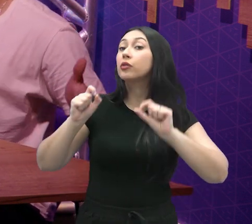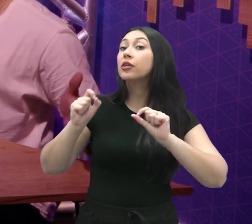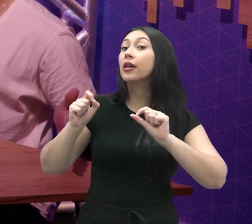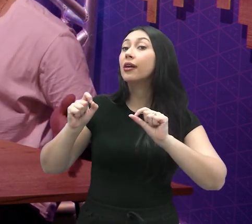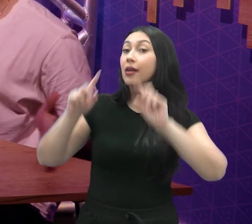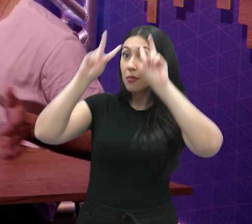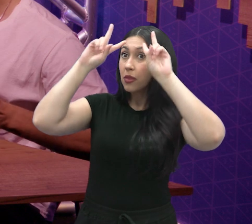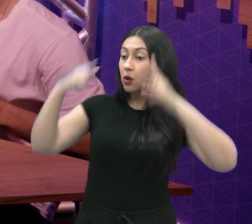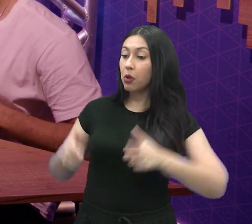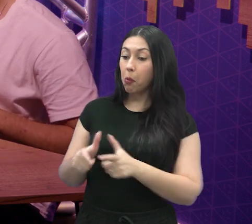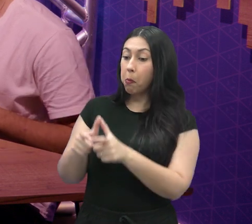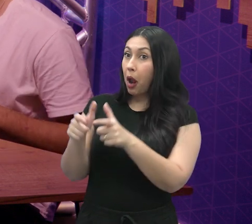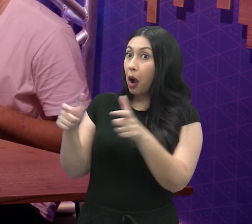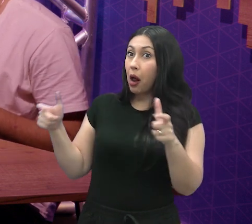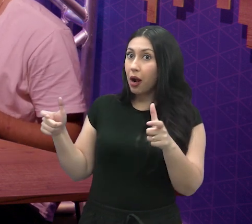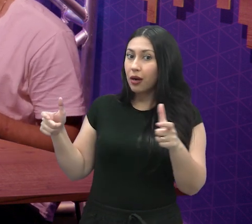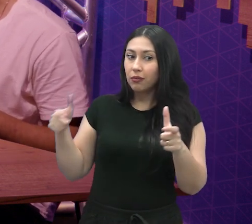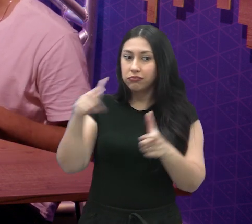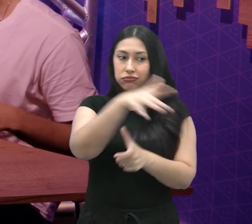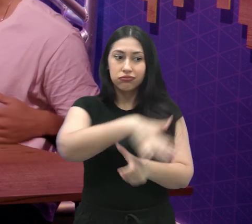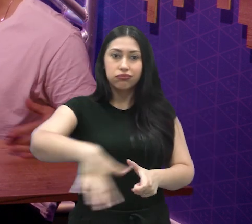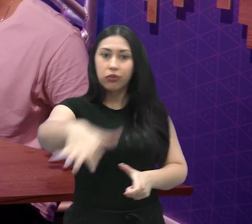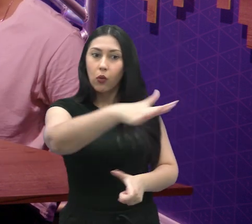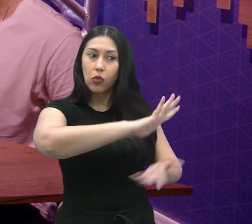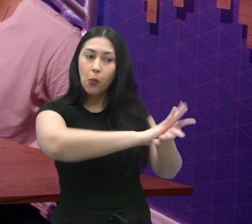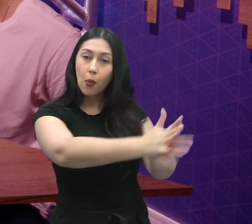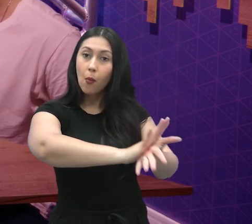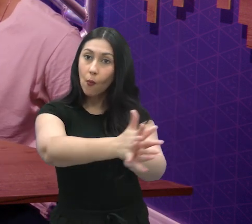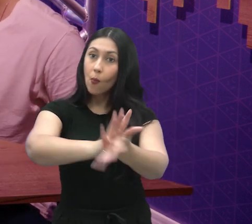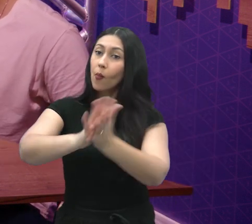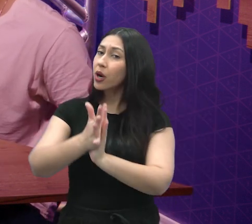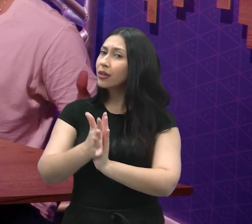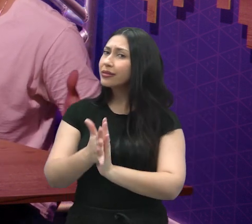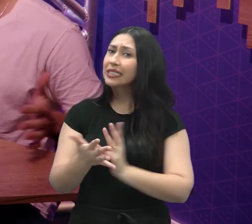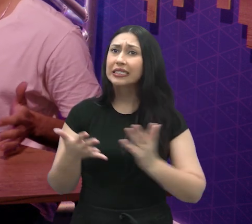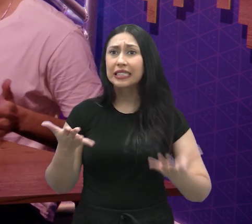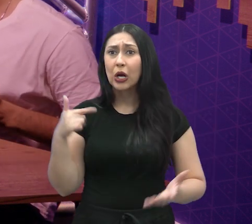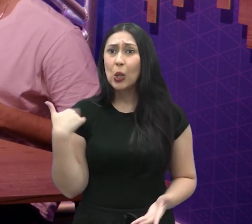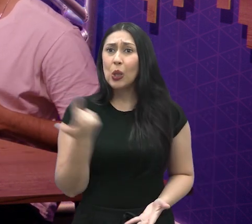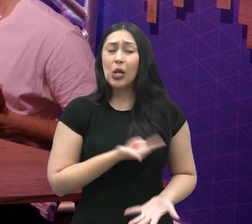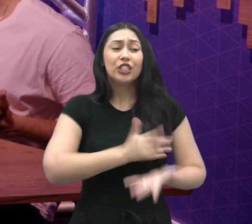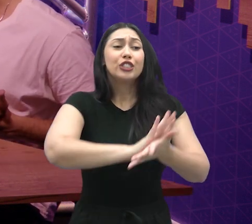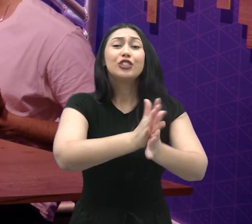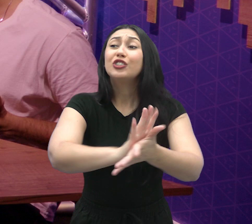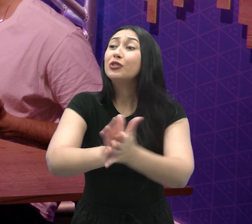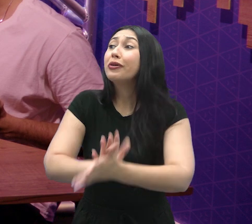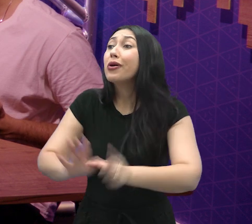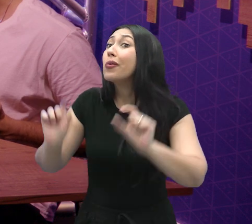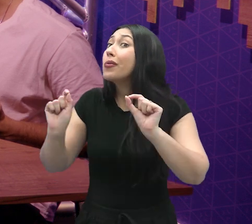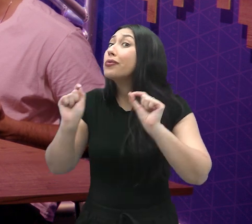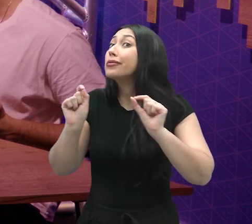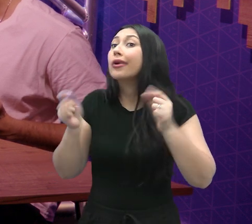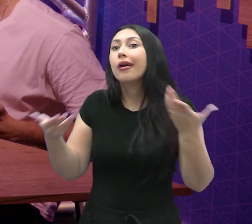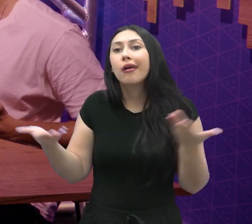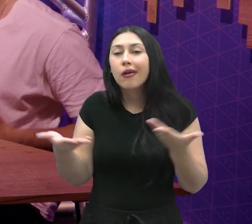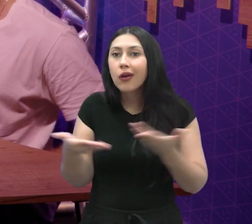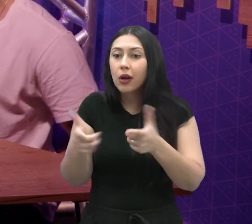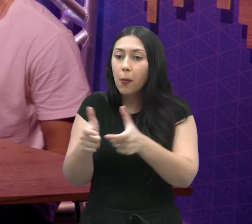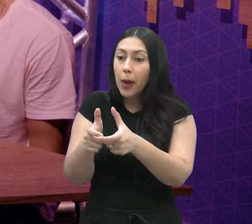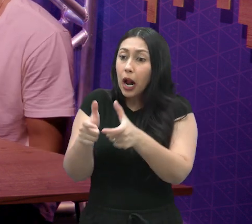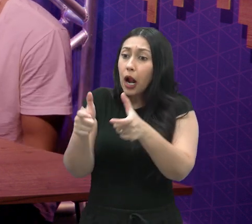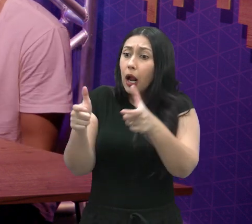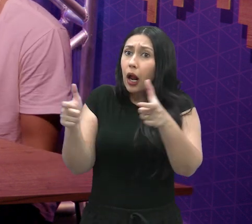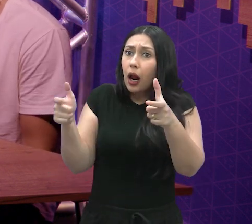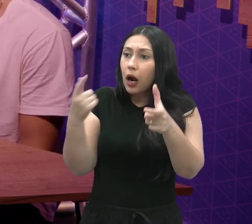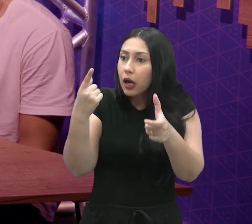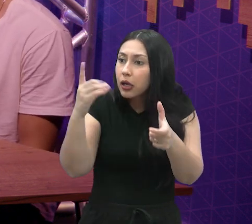que para nossa espécie crescer, a gente teve que acabar com um monte de outras. O que mais que a gente vai ter que destruir do planeta